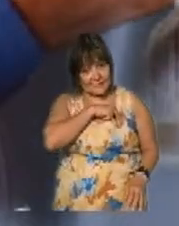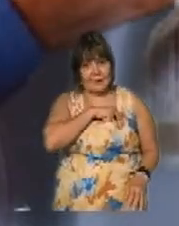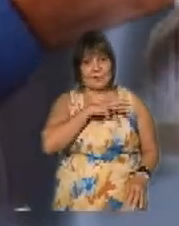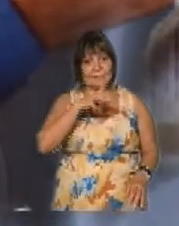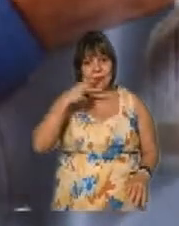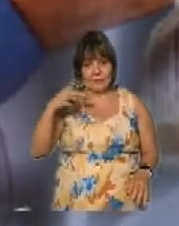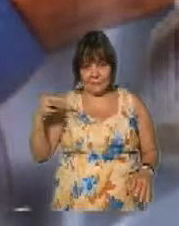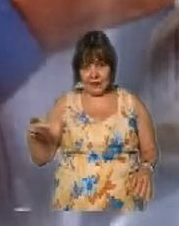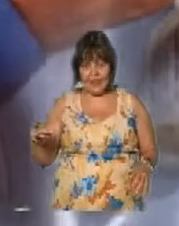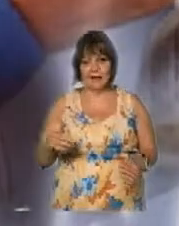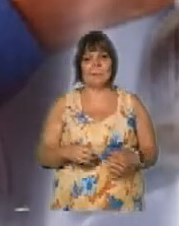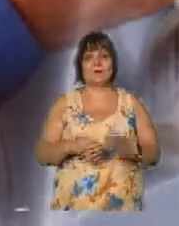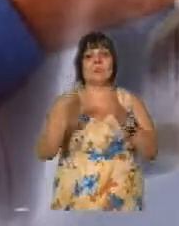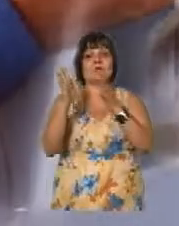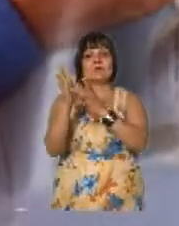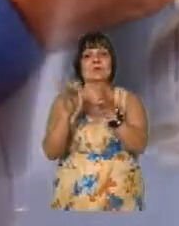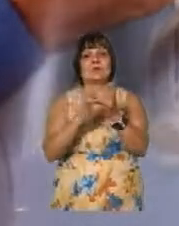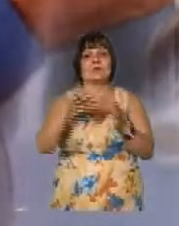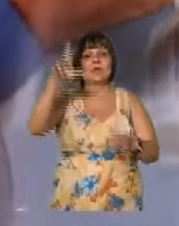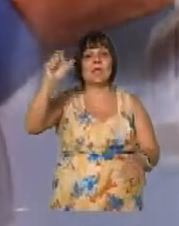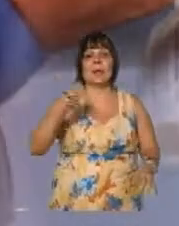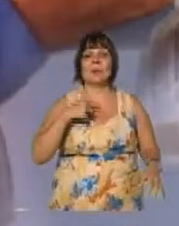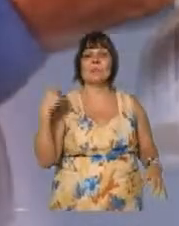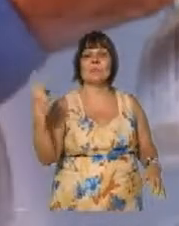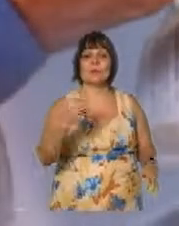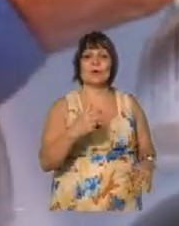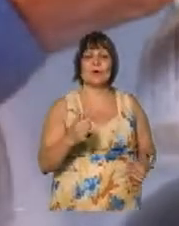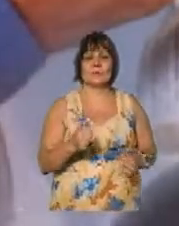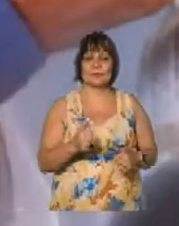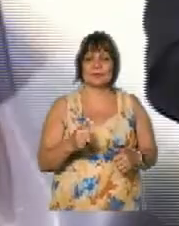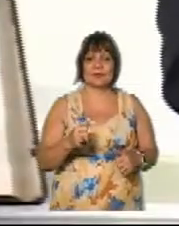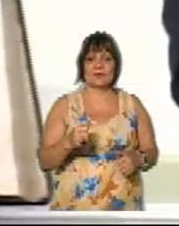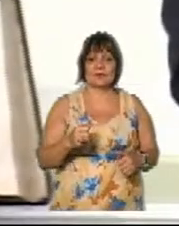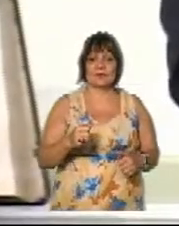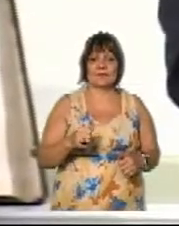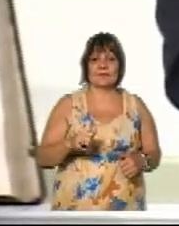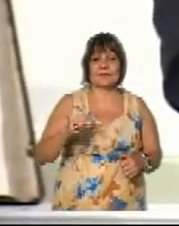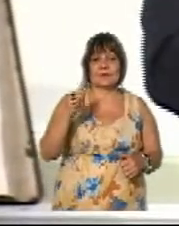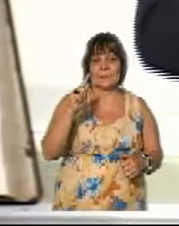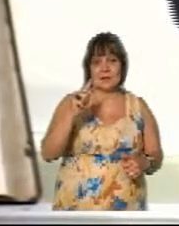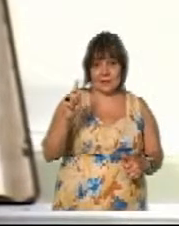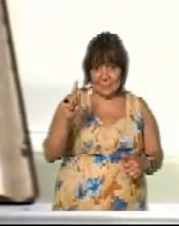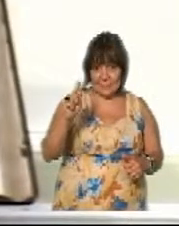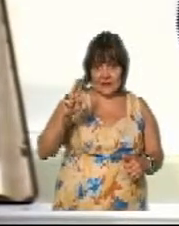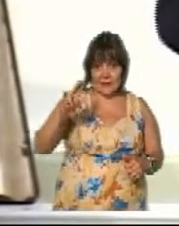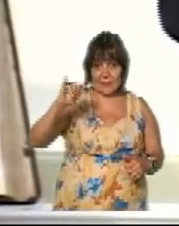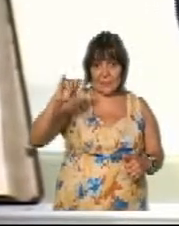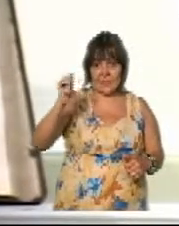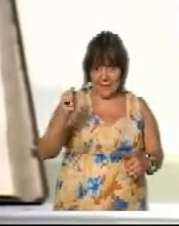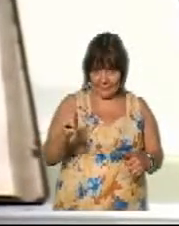guias, porque um só é o vosso guia. Portanto, quando você segue